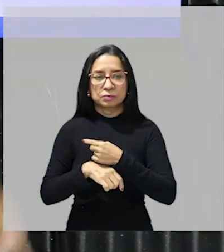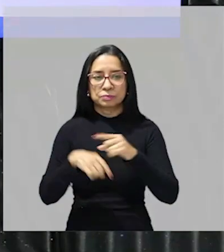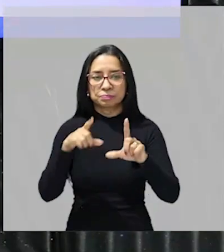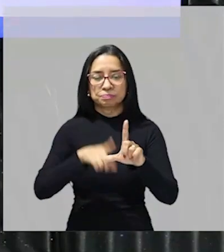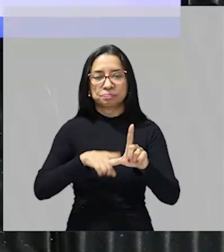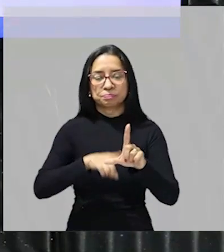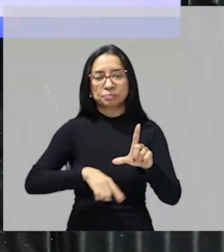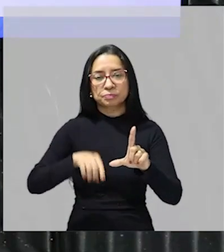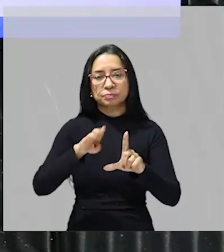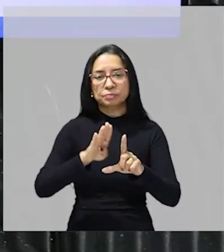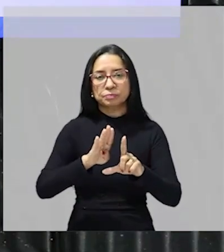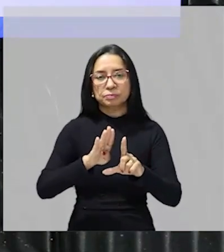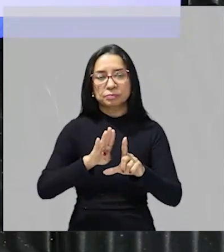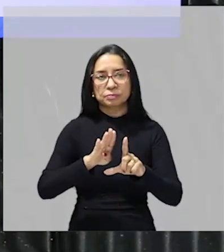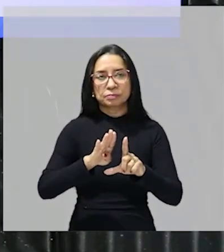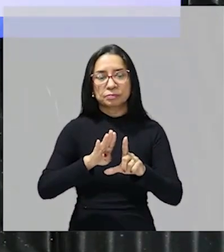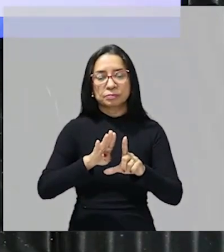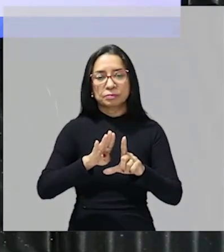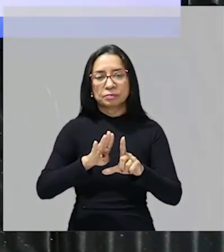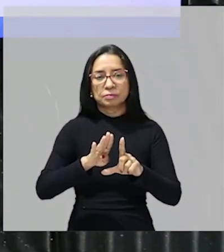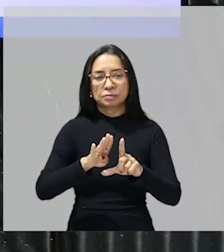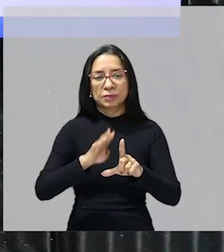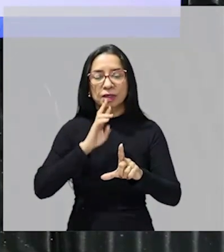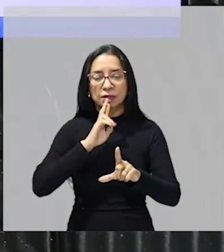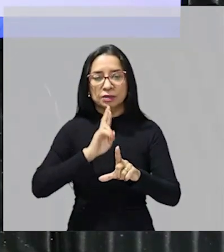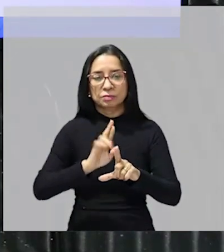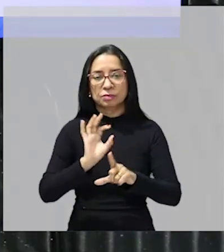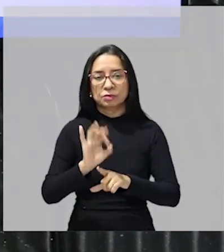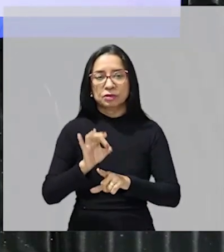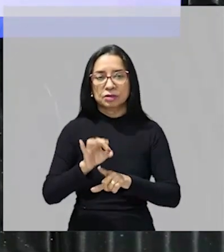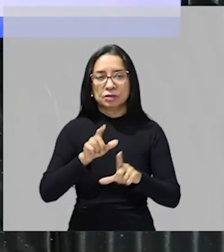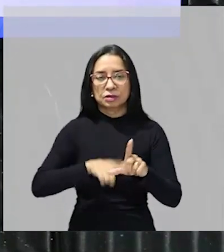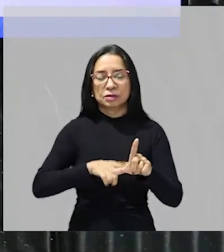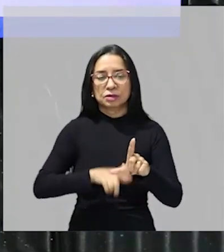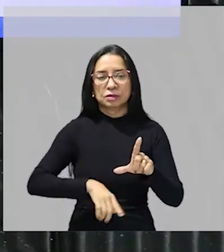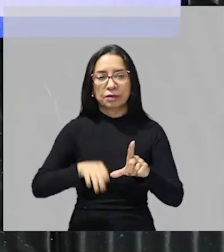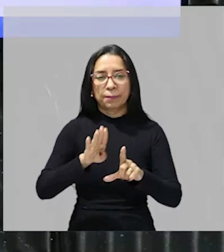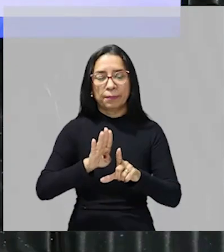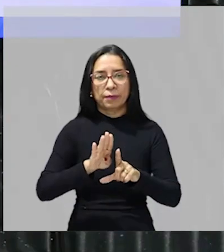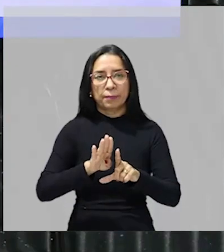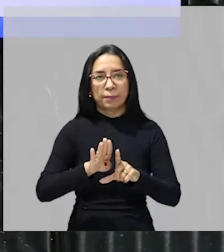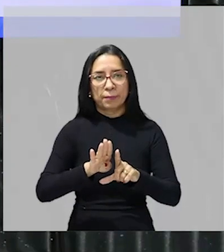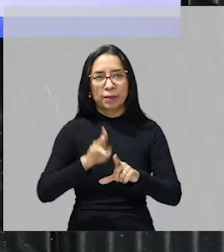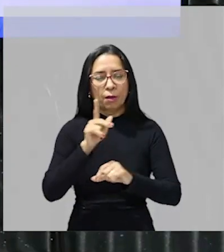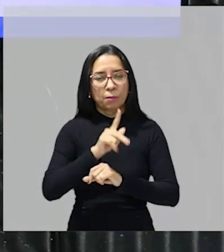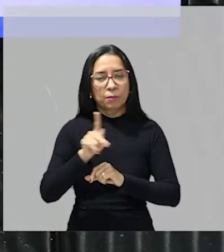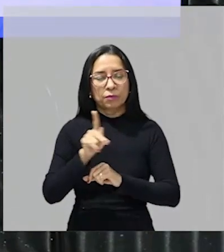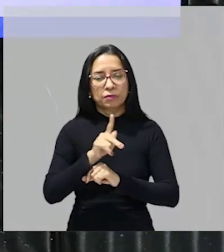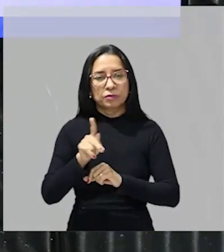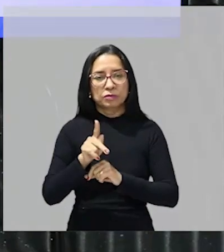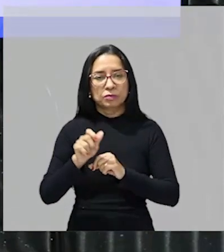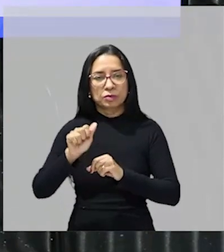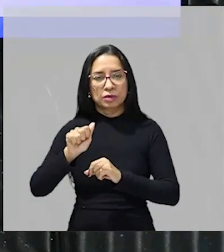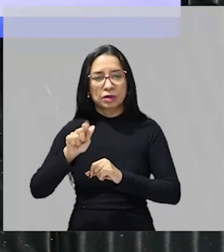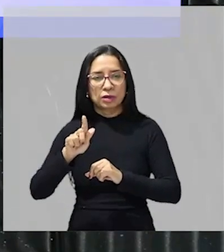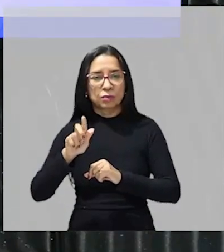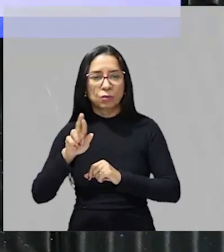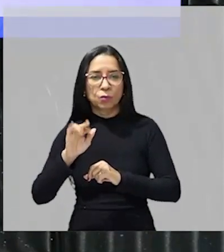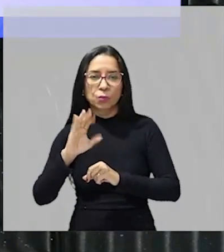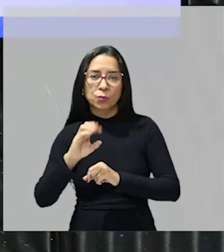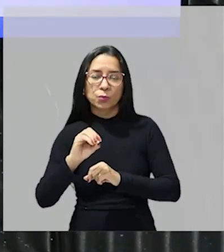prever nos sonhos. Então, a alternativa correta é a alternativa B. A professora, augúrio